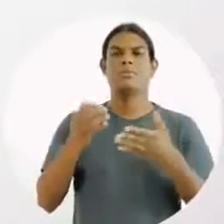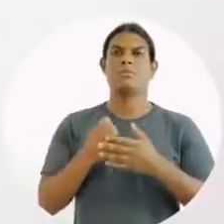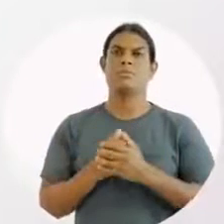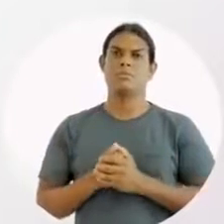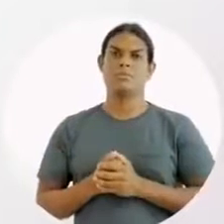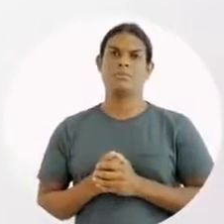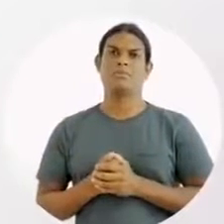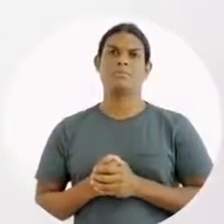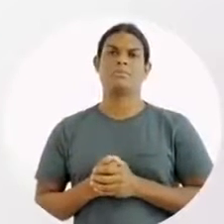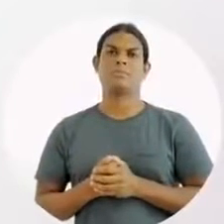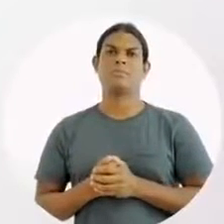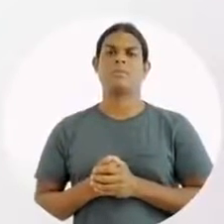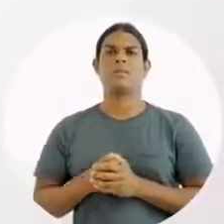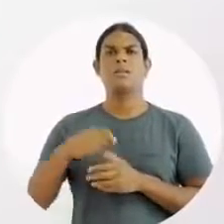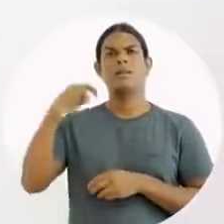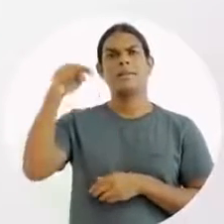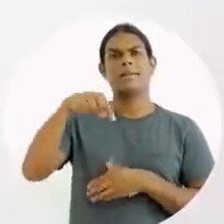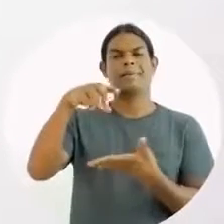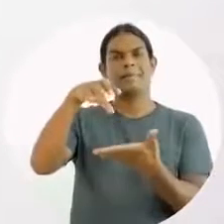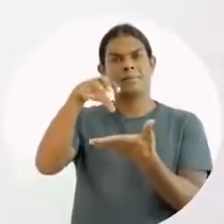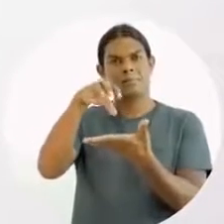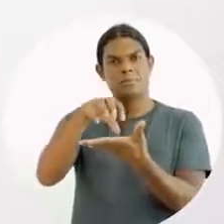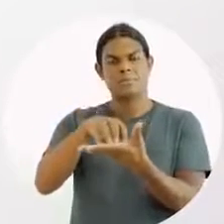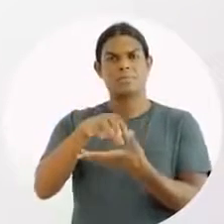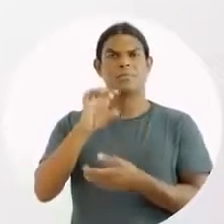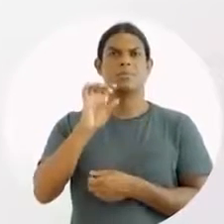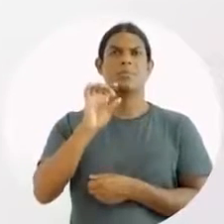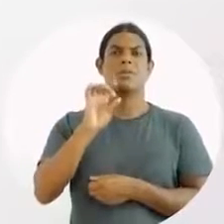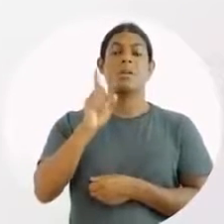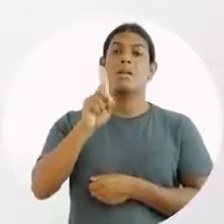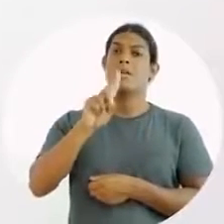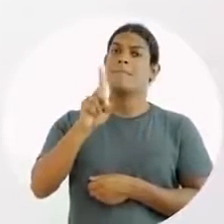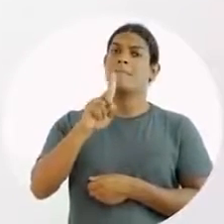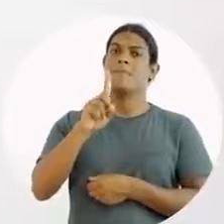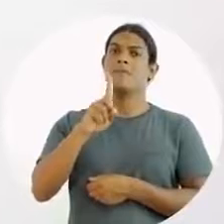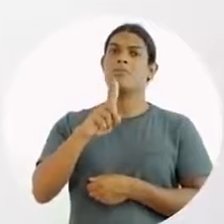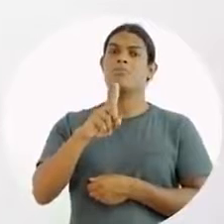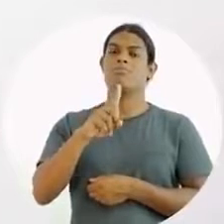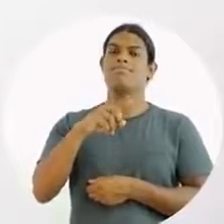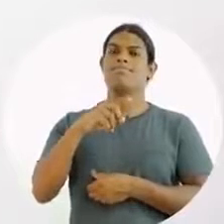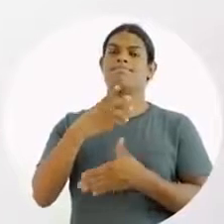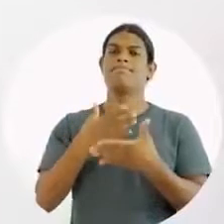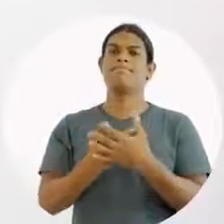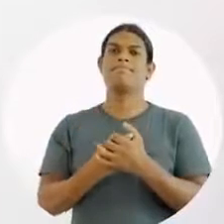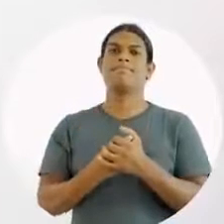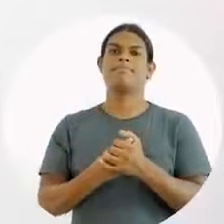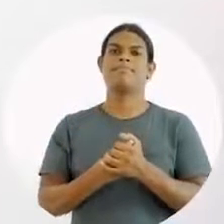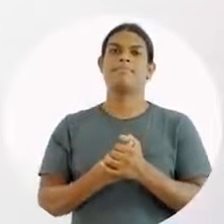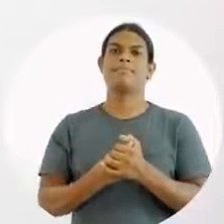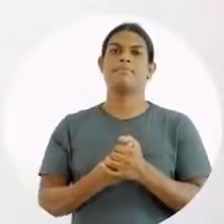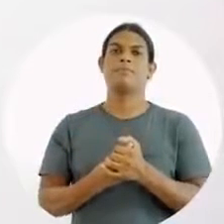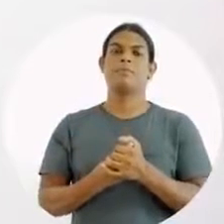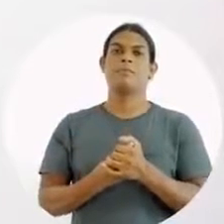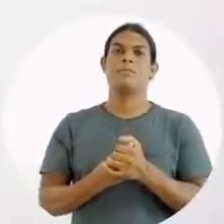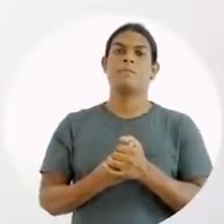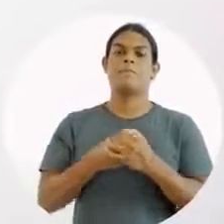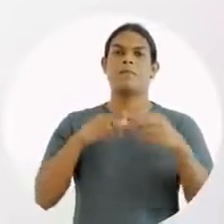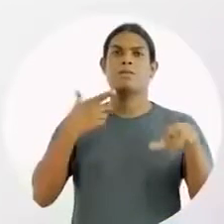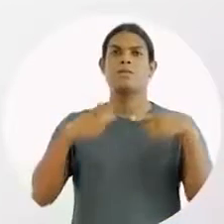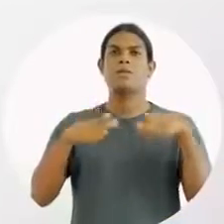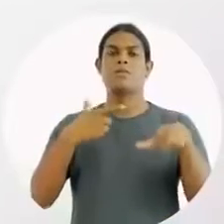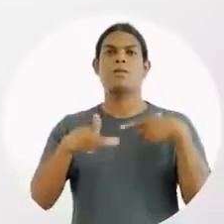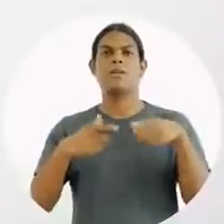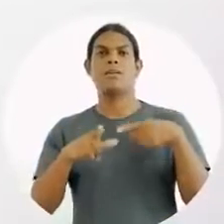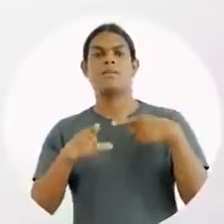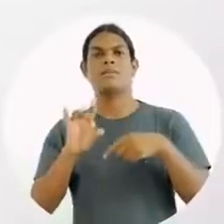recursos humanos. Esse departamento, ele não funcionava apenas no que diz respeito aos conflitos.